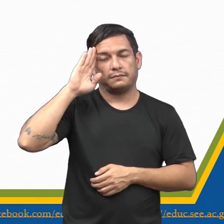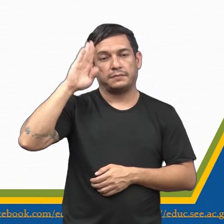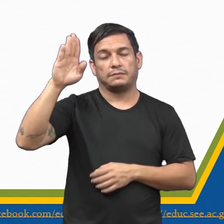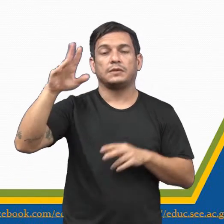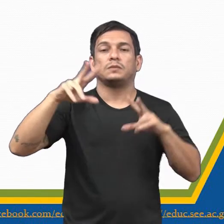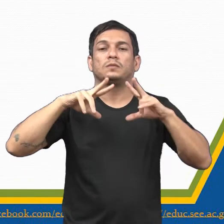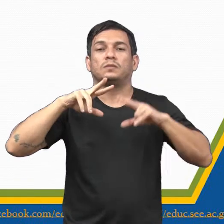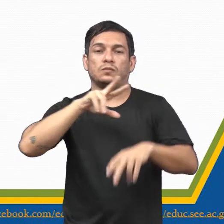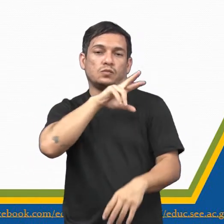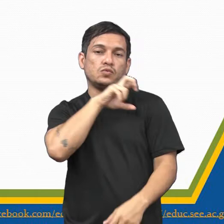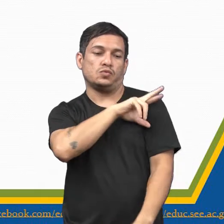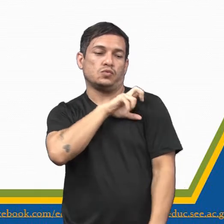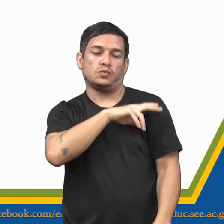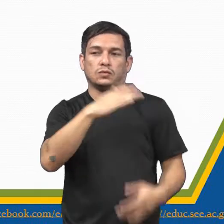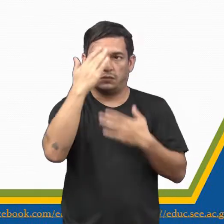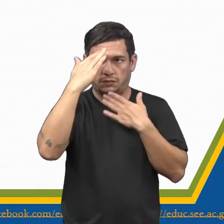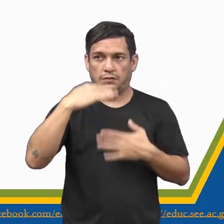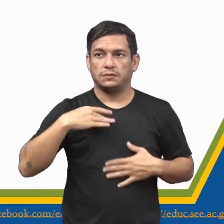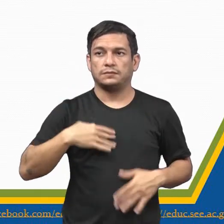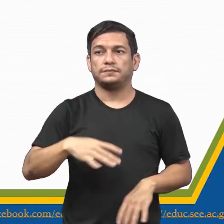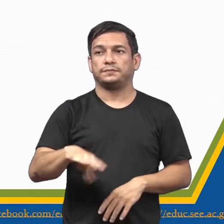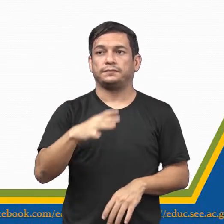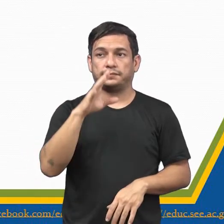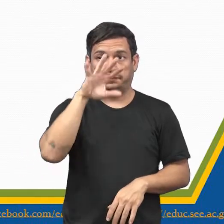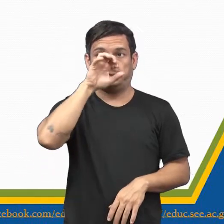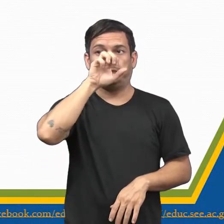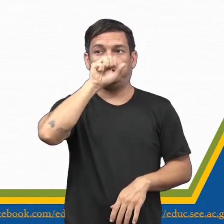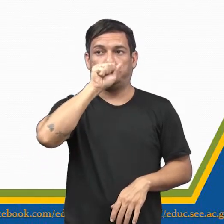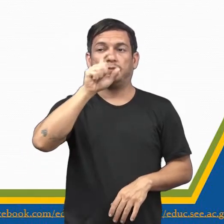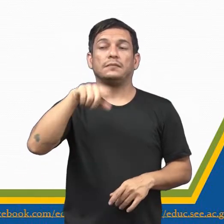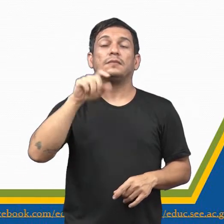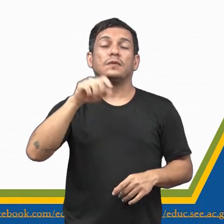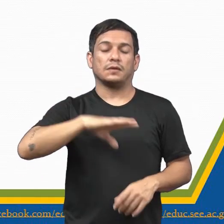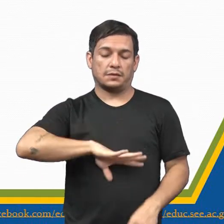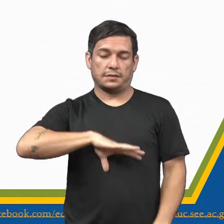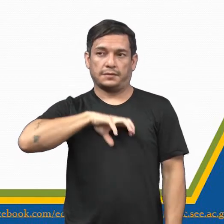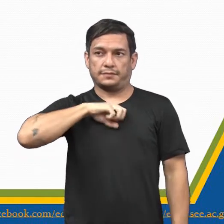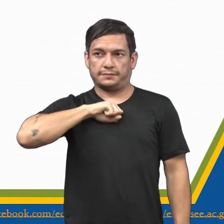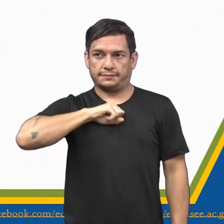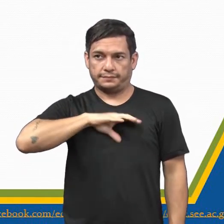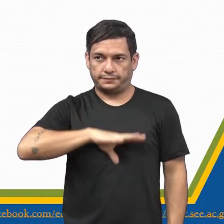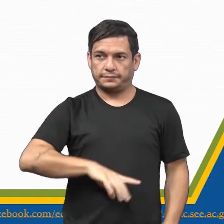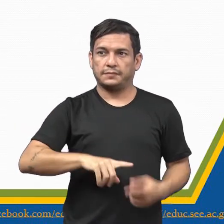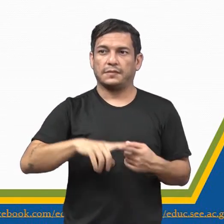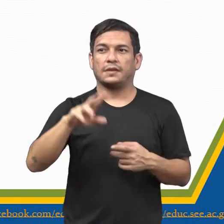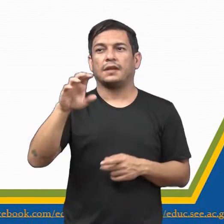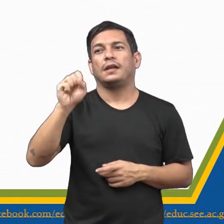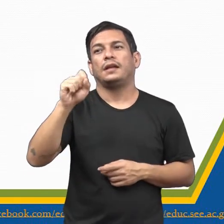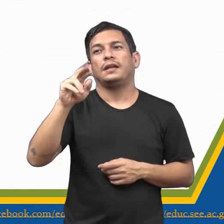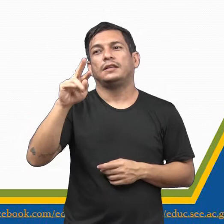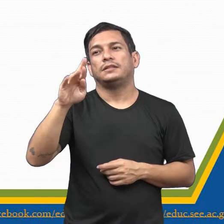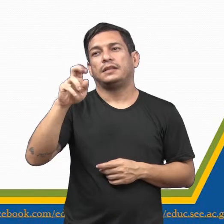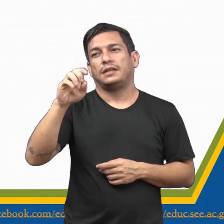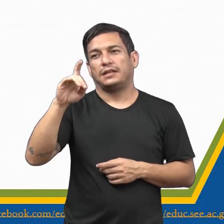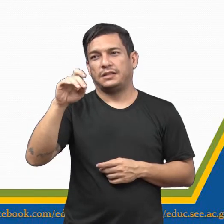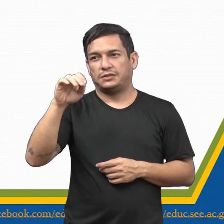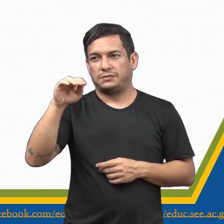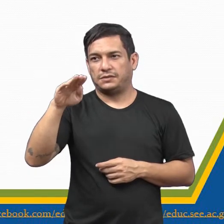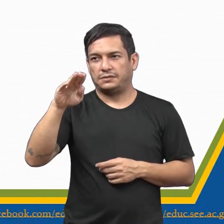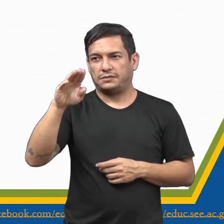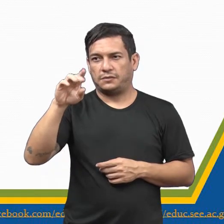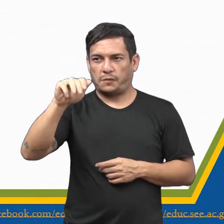Os principais músculos envolvidos na inspiração são o diafragma, o esternocleidomastoide,